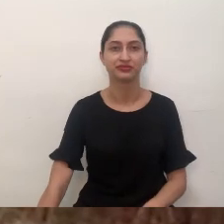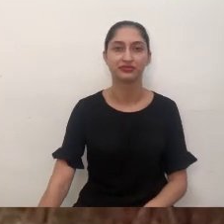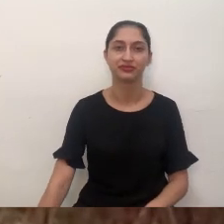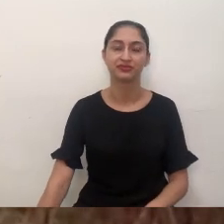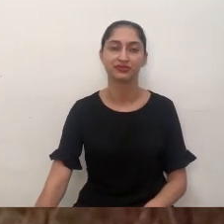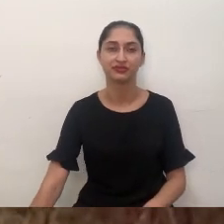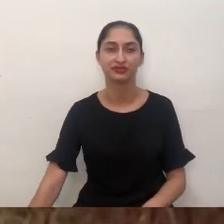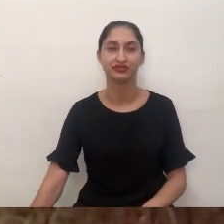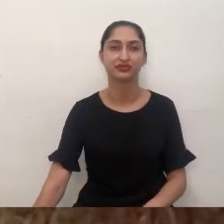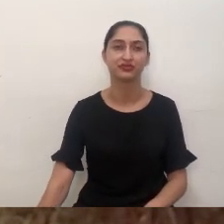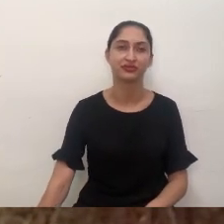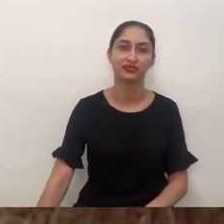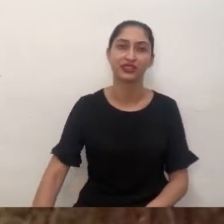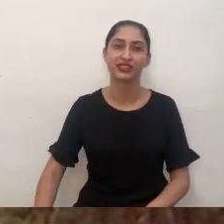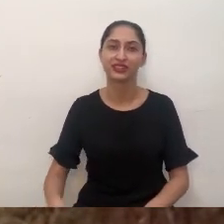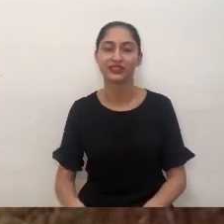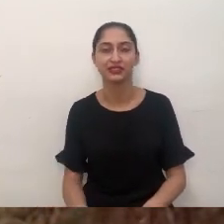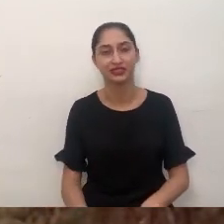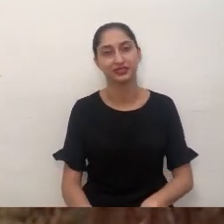ver tererê